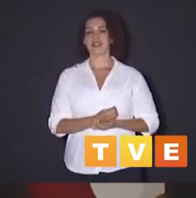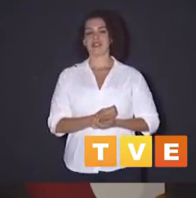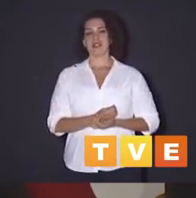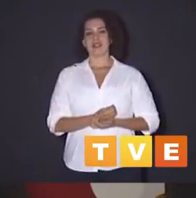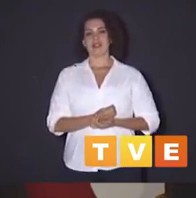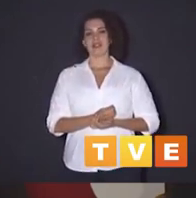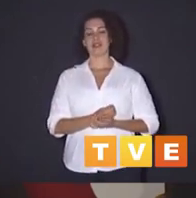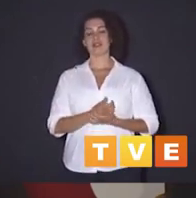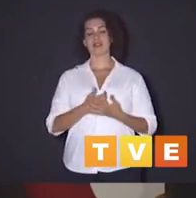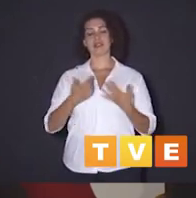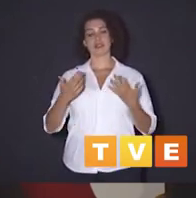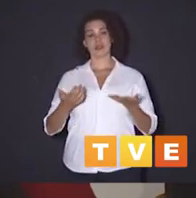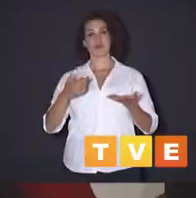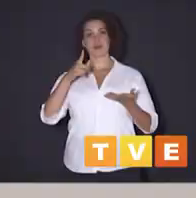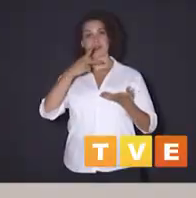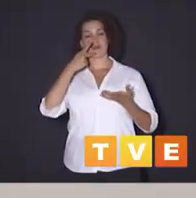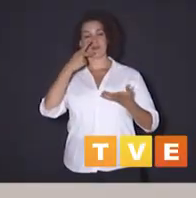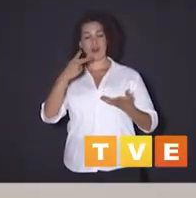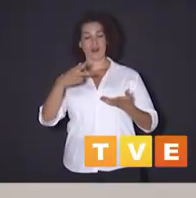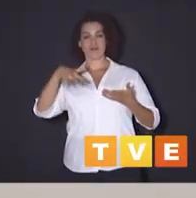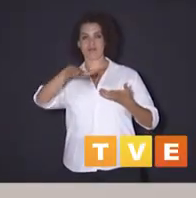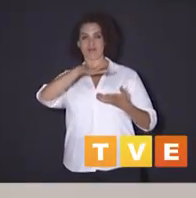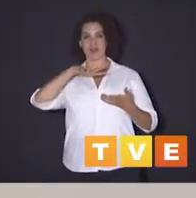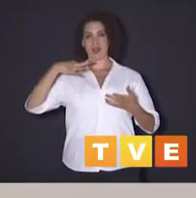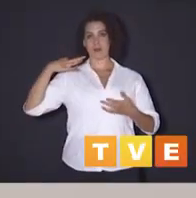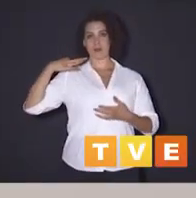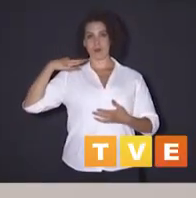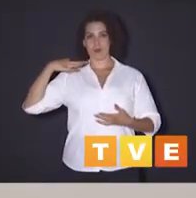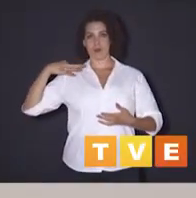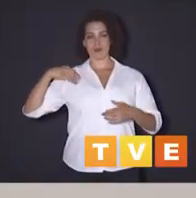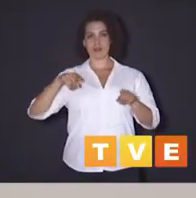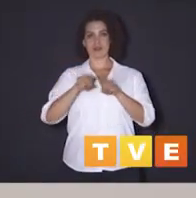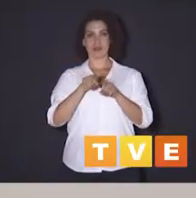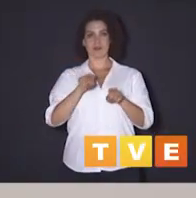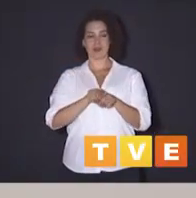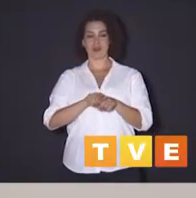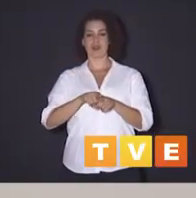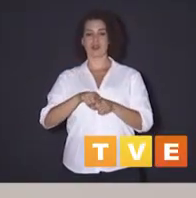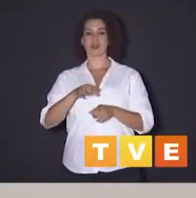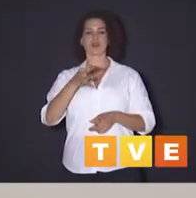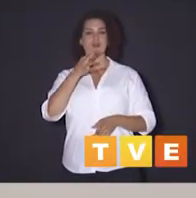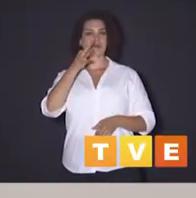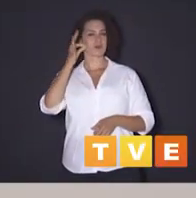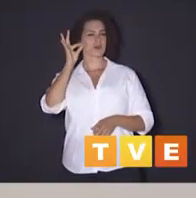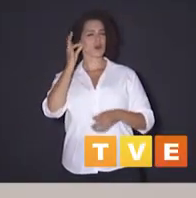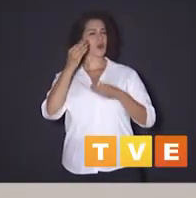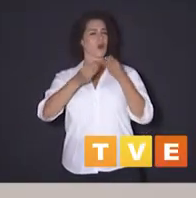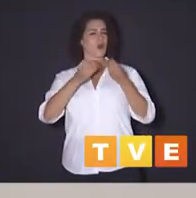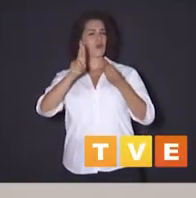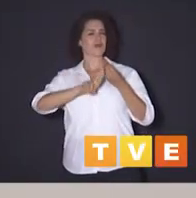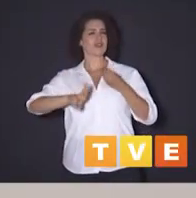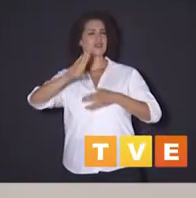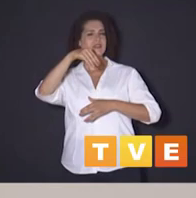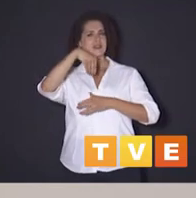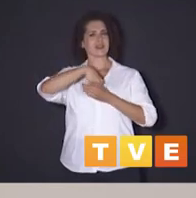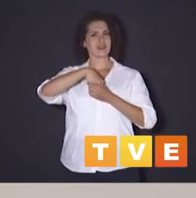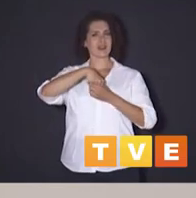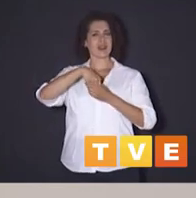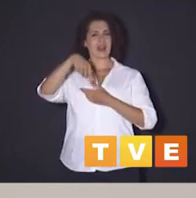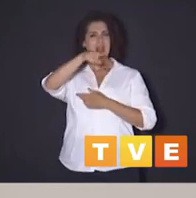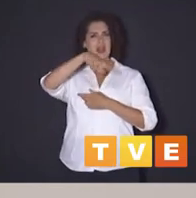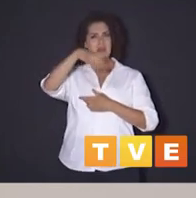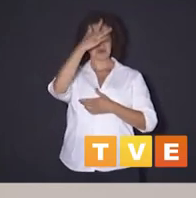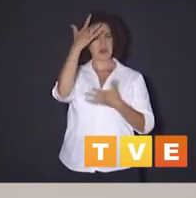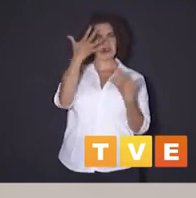bem você fala do campo da moda e também no campo do feminismo como isso recebido na universidade ele é bem isto é bem